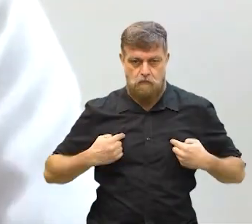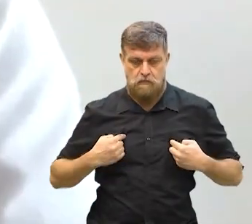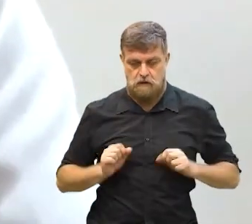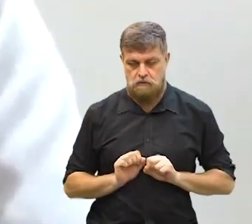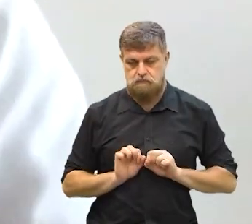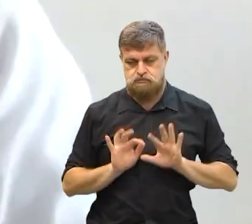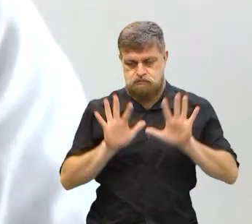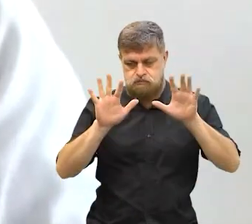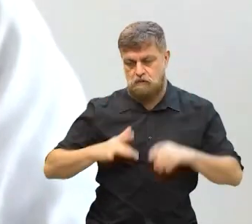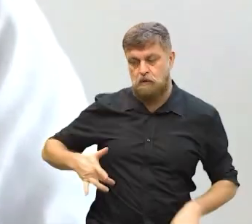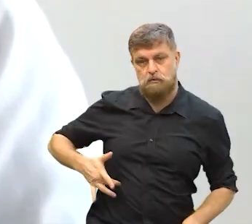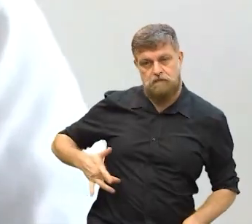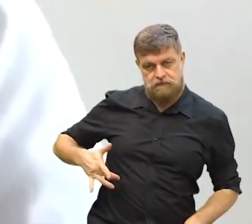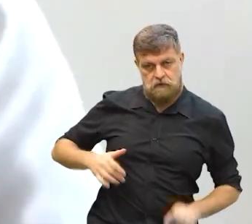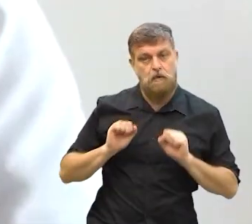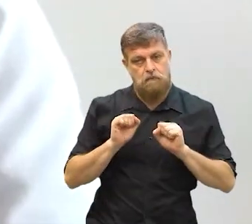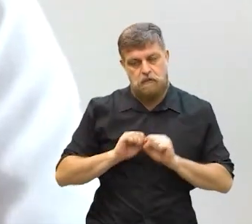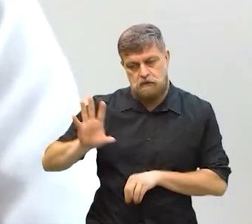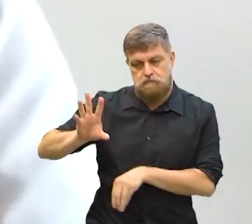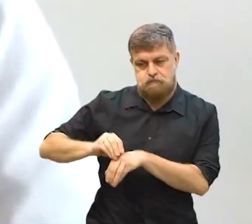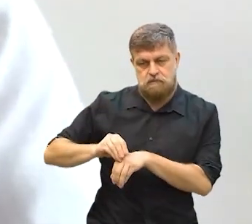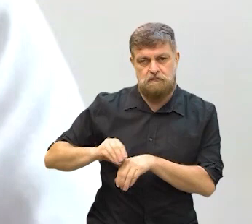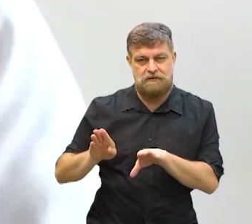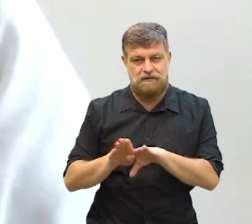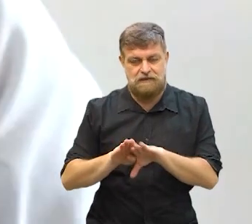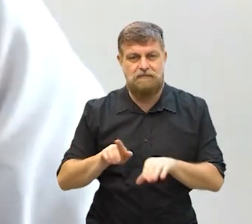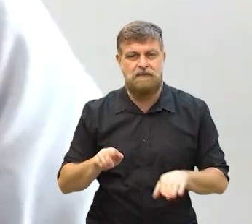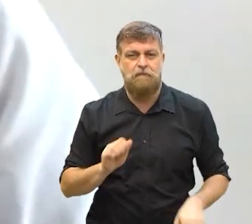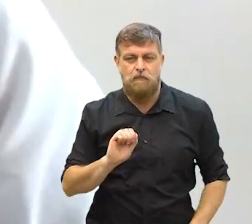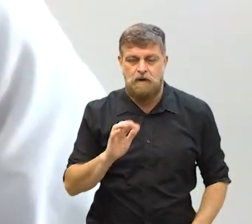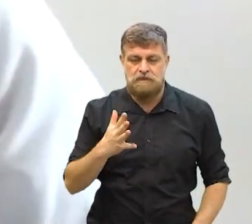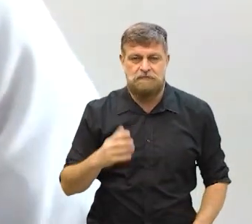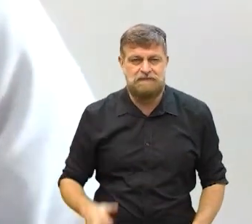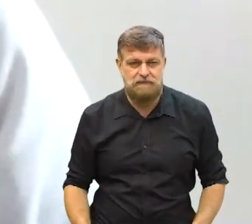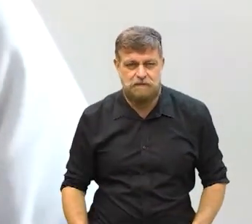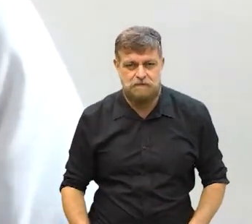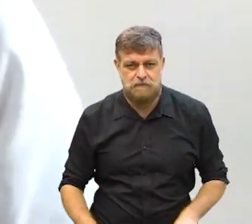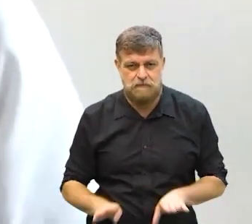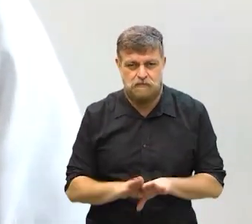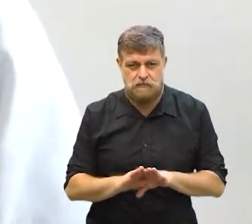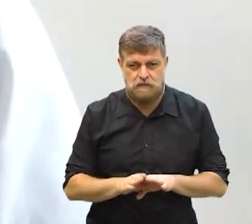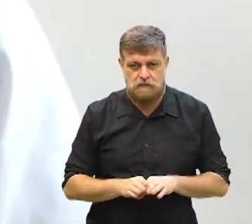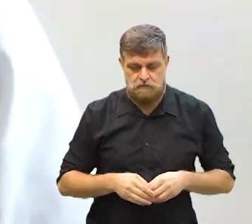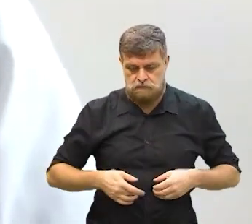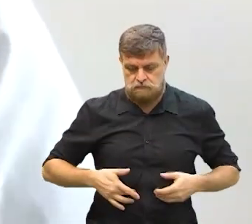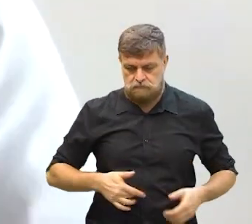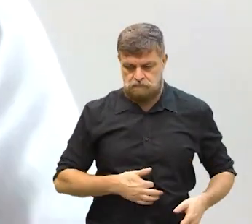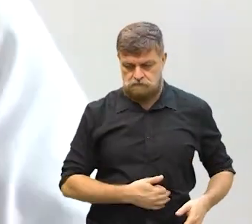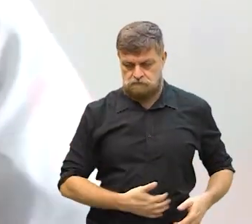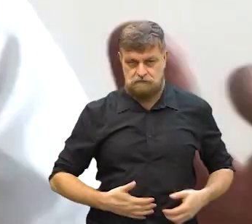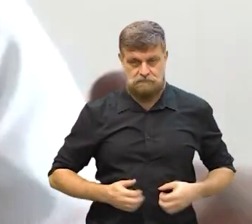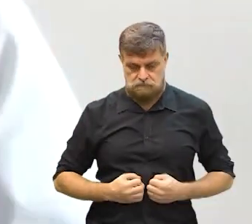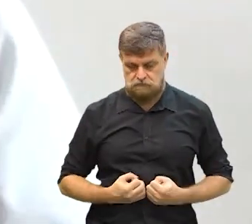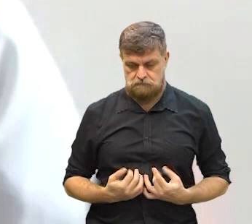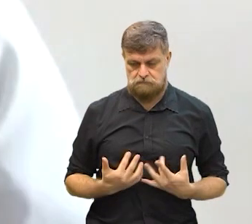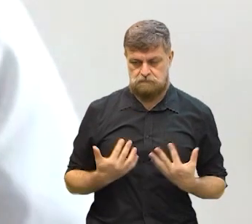ele pode sim dar um nódulo no fígado, ele pode provocar ínguas localizadas dentro do nosso abdômen, tudo